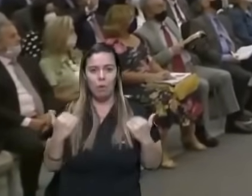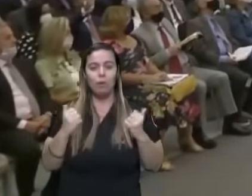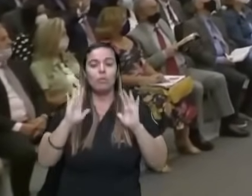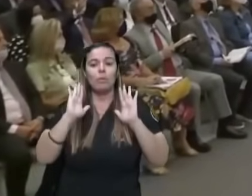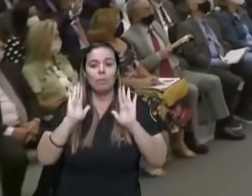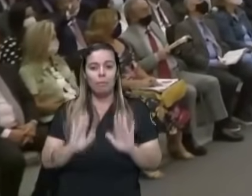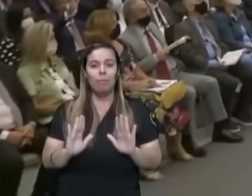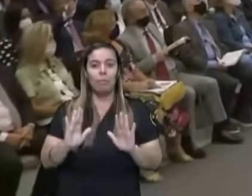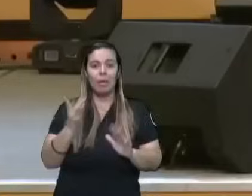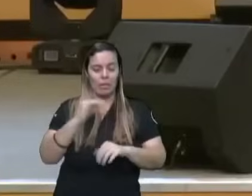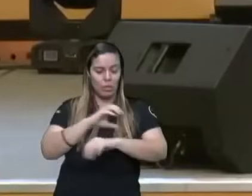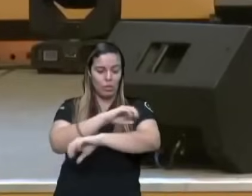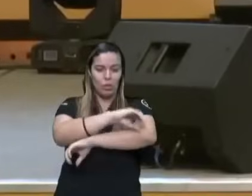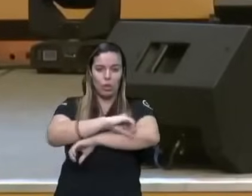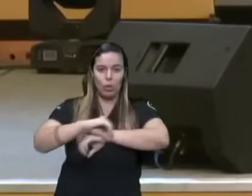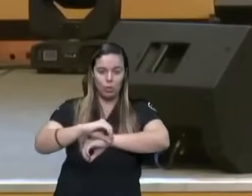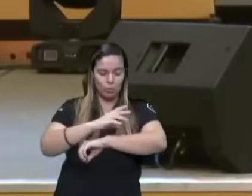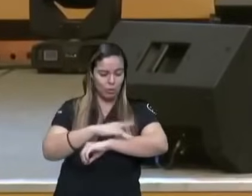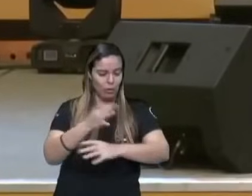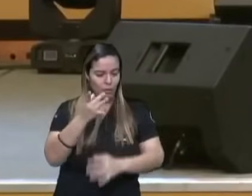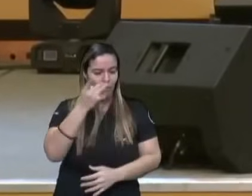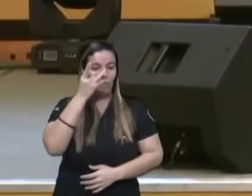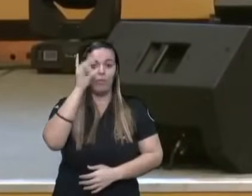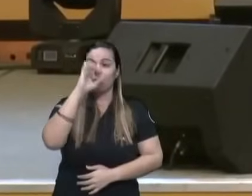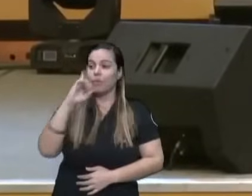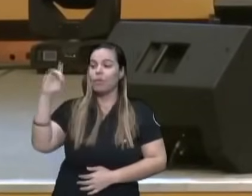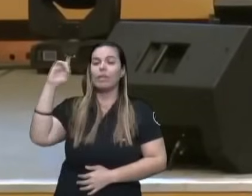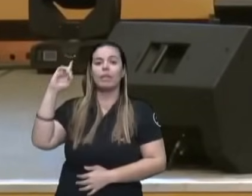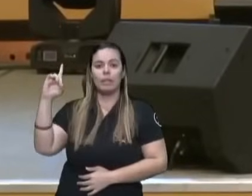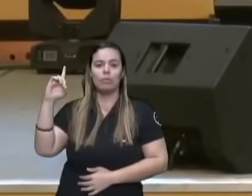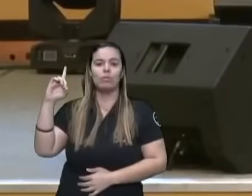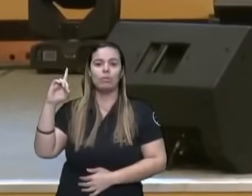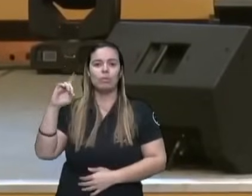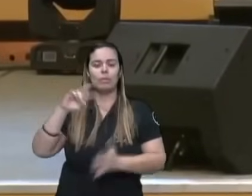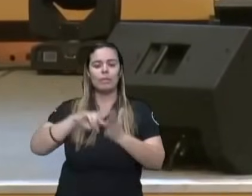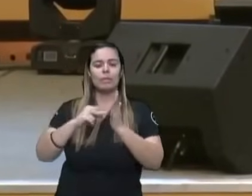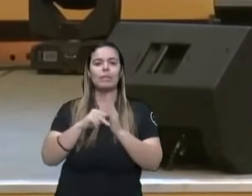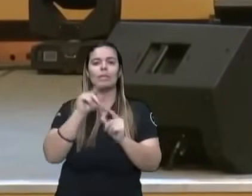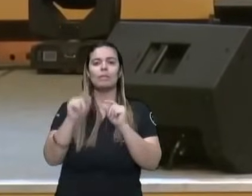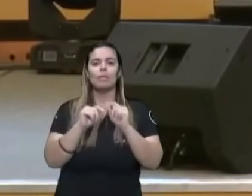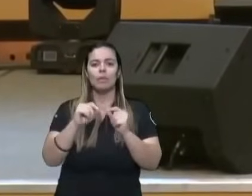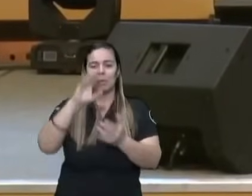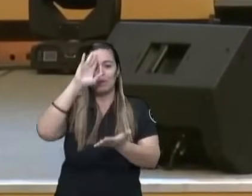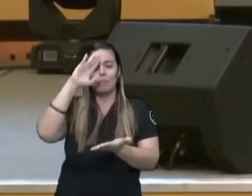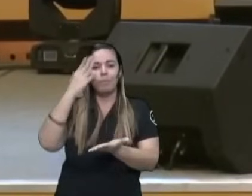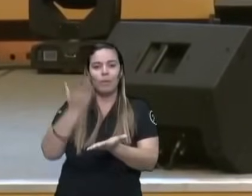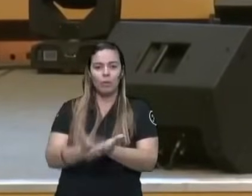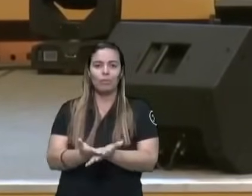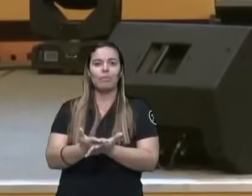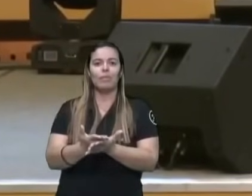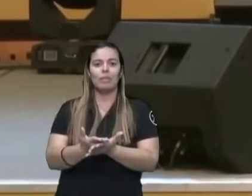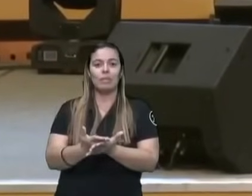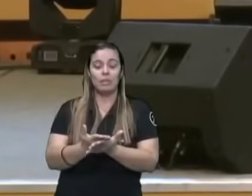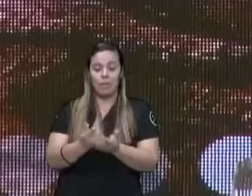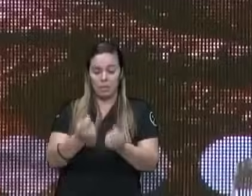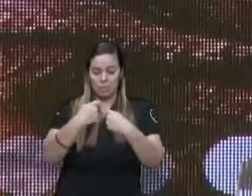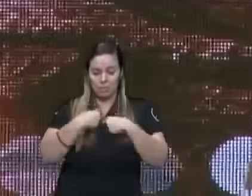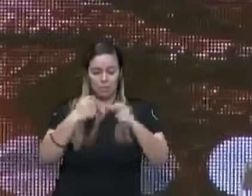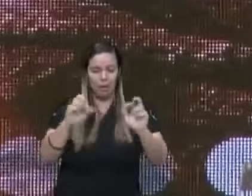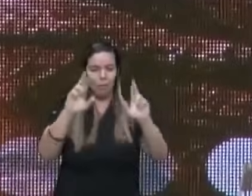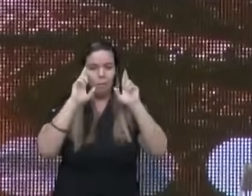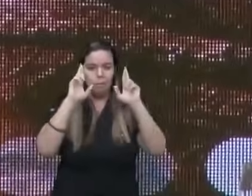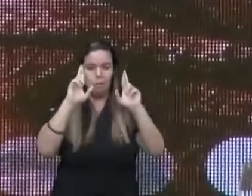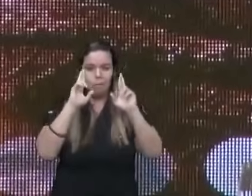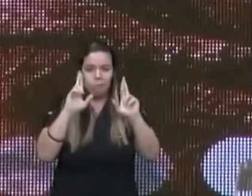nos meus ossos verei a Deus. Isso é confiança, e confiança leva à esperança,